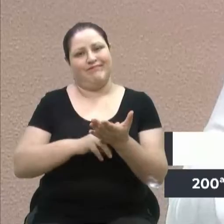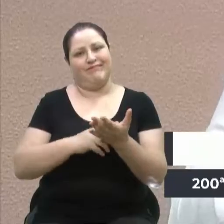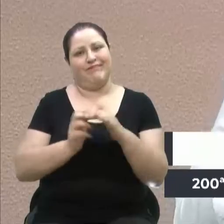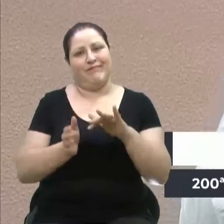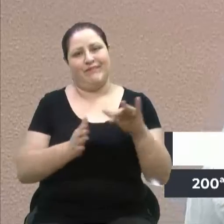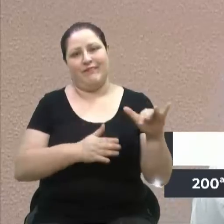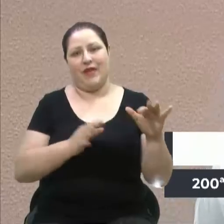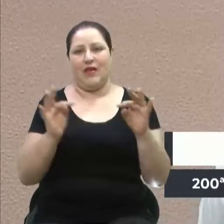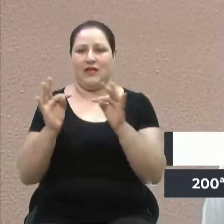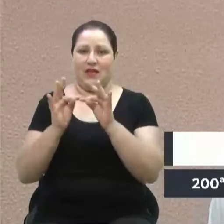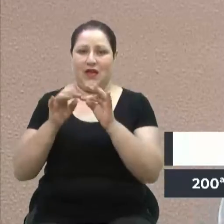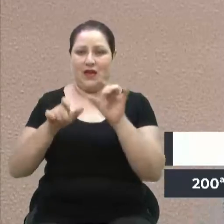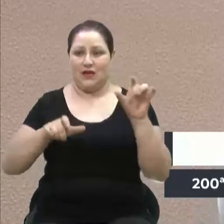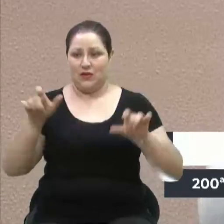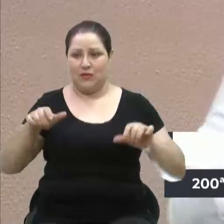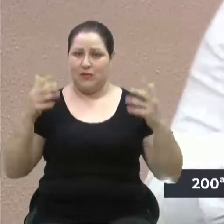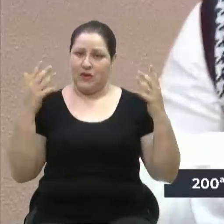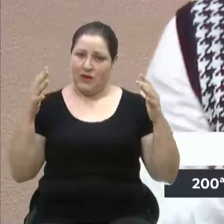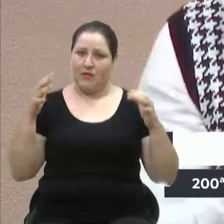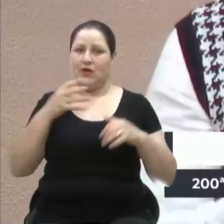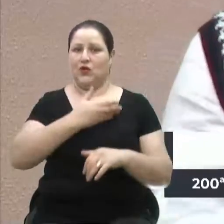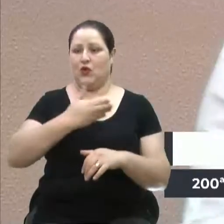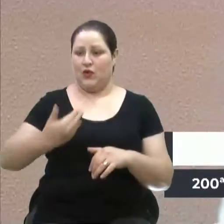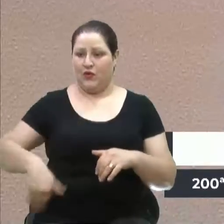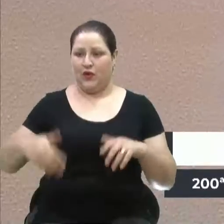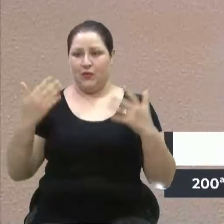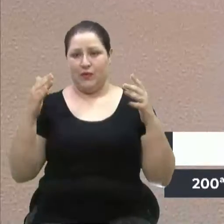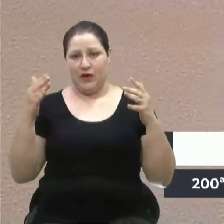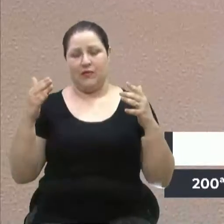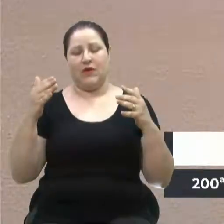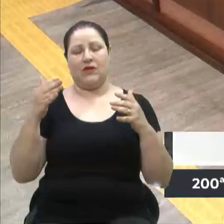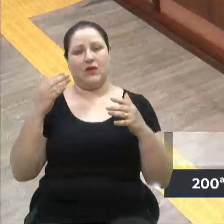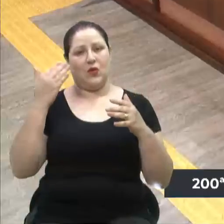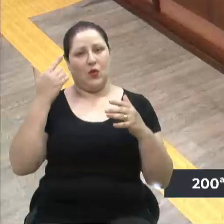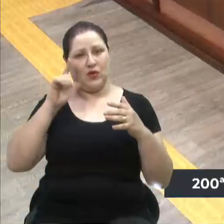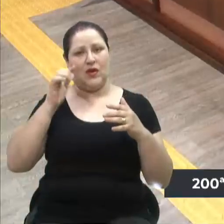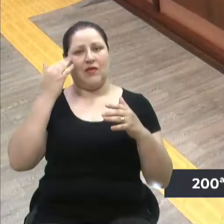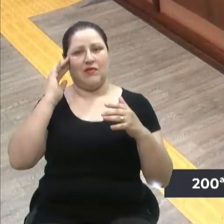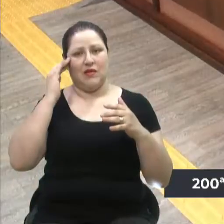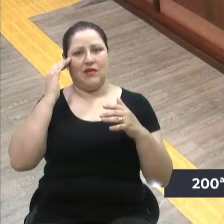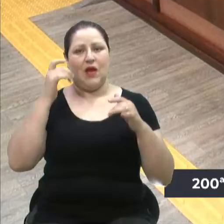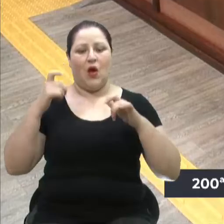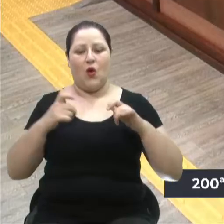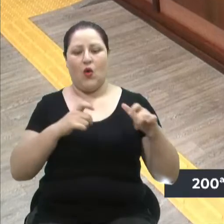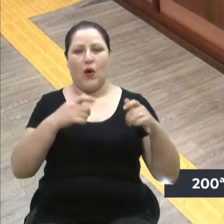são os locais adequados e estão fazendo, sim, o seu trabalho. Obrigada. Vereador Xuxa.